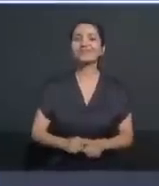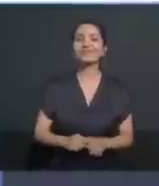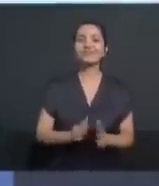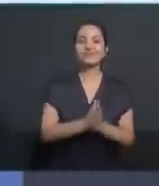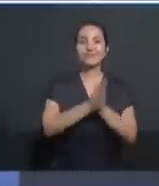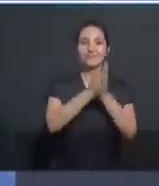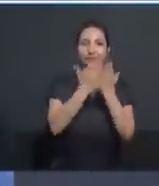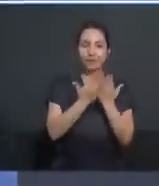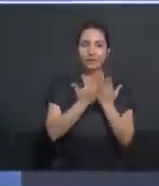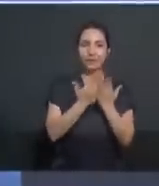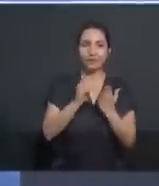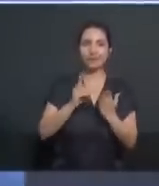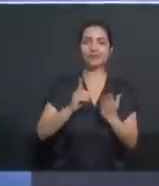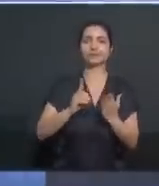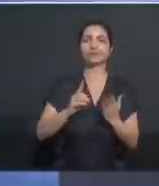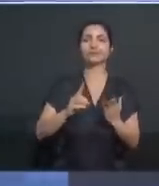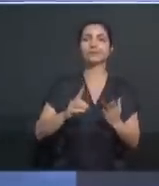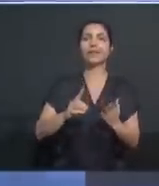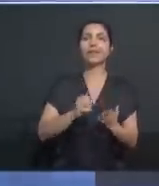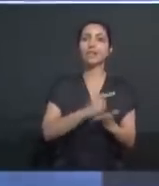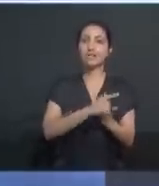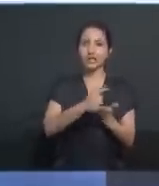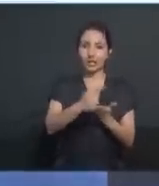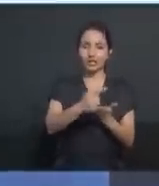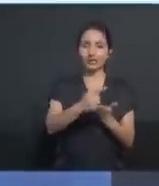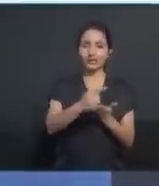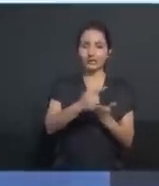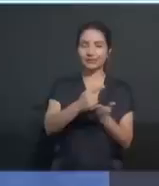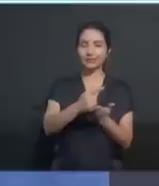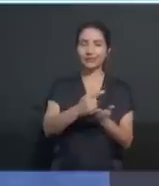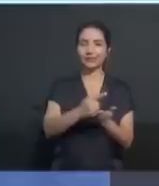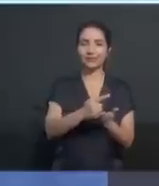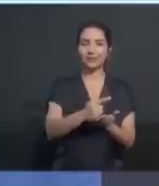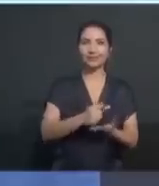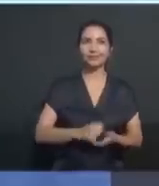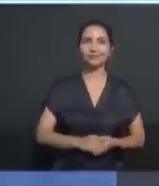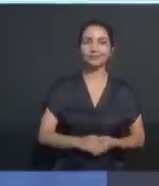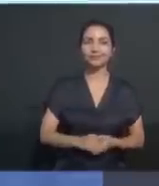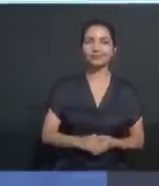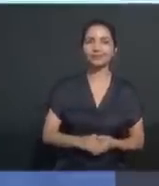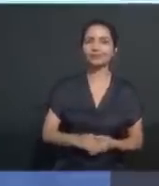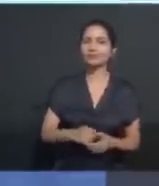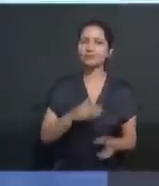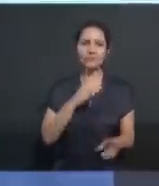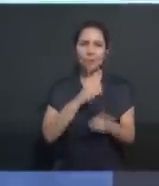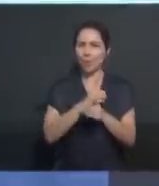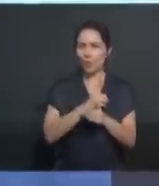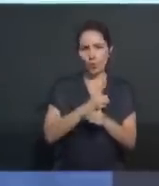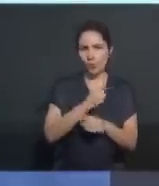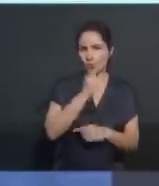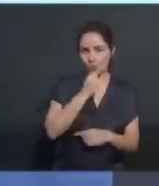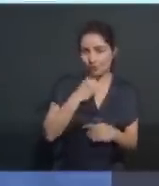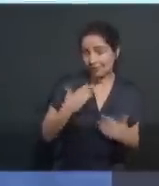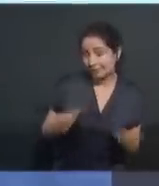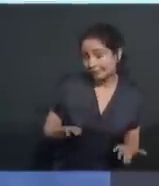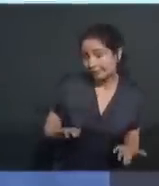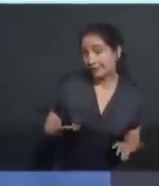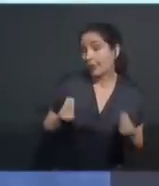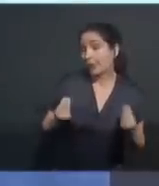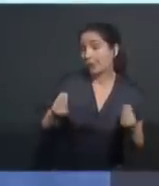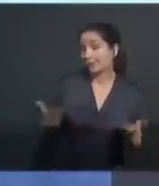Abre sua Bíblia comigo aí num livro difícil, Gênesis. Gênesis. Se você não encontrar, aí